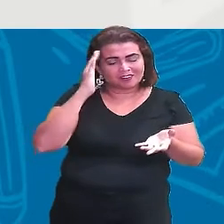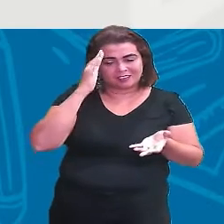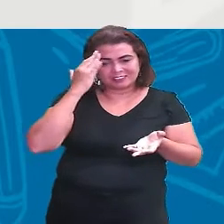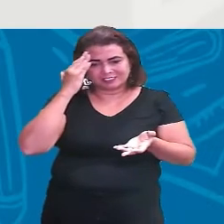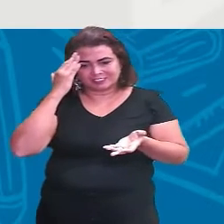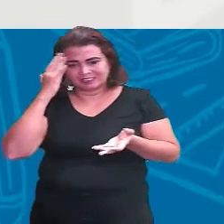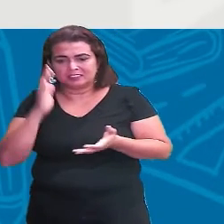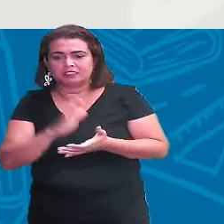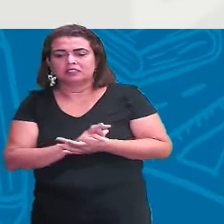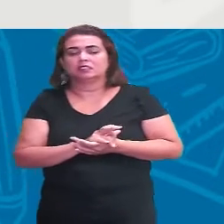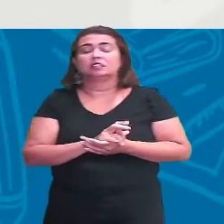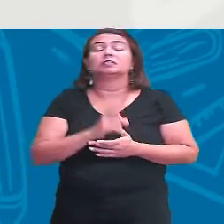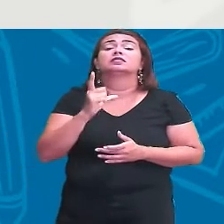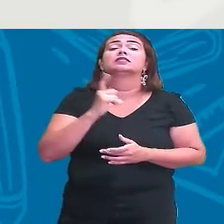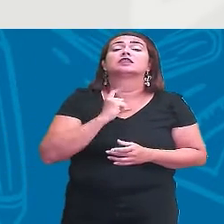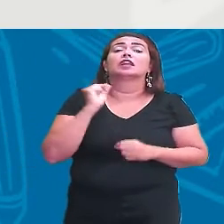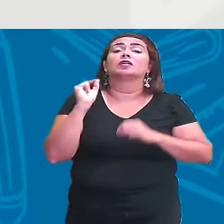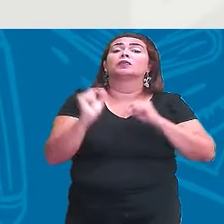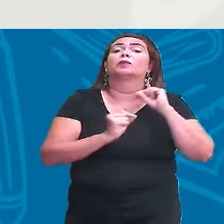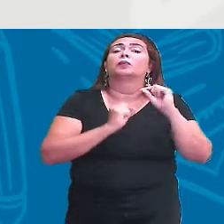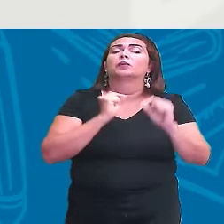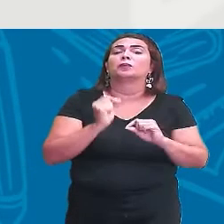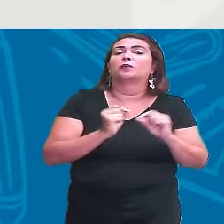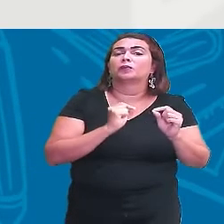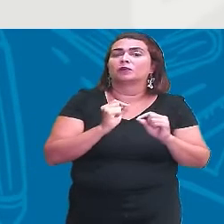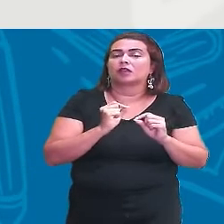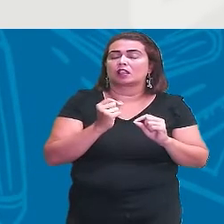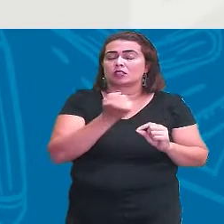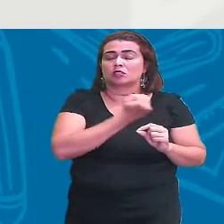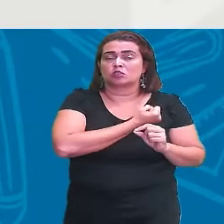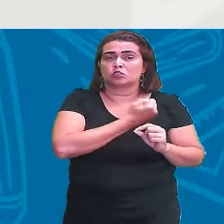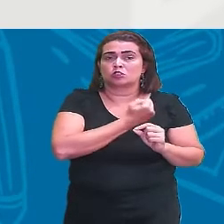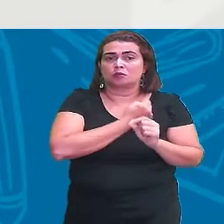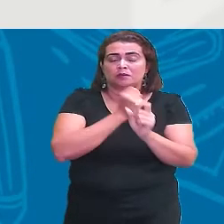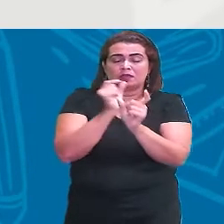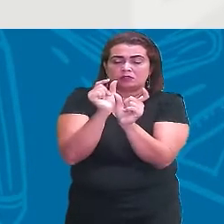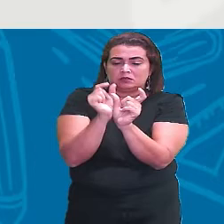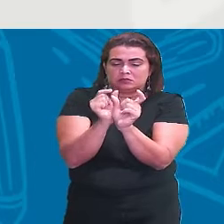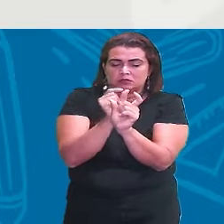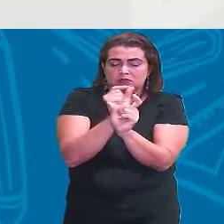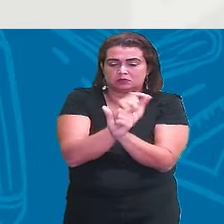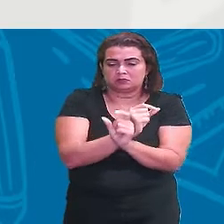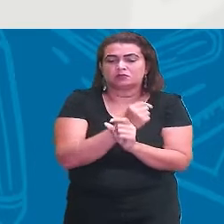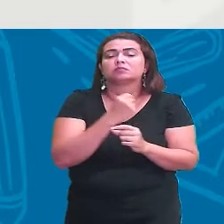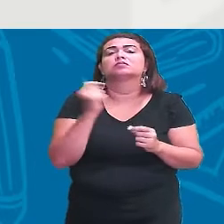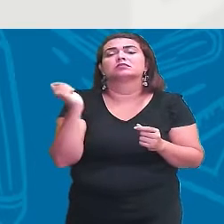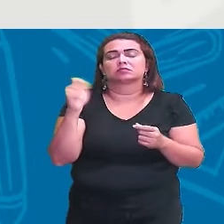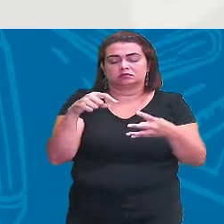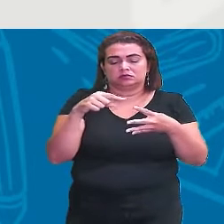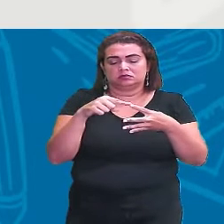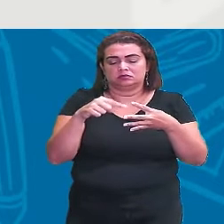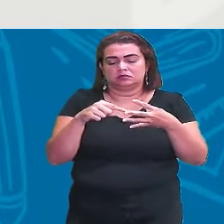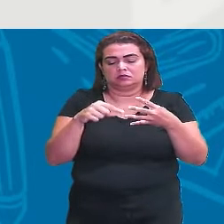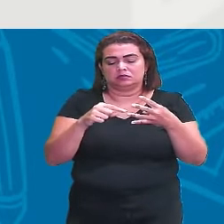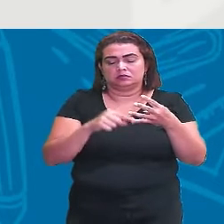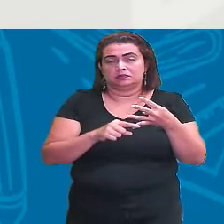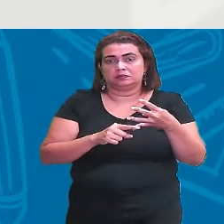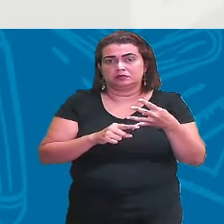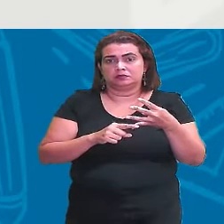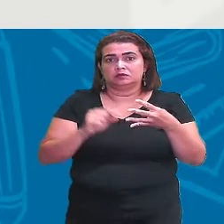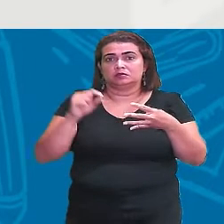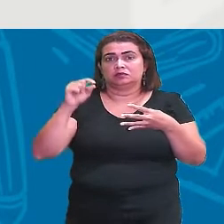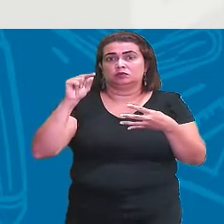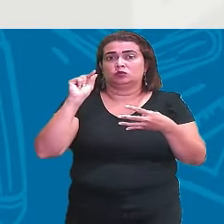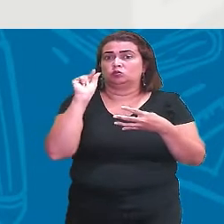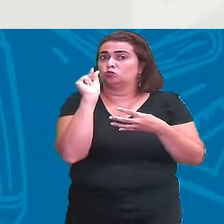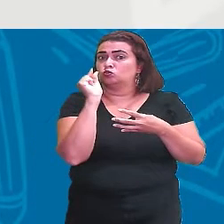acordo com o número de sílabas, as palavras podem ser classificadas, né? Como eu já falei, em monossílabos, dissílabos, trissílabos